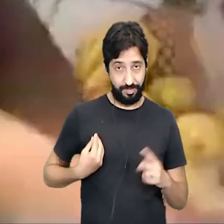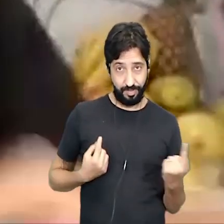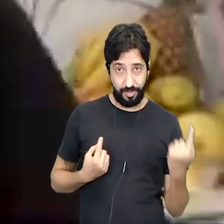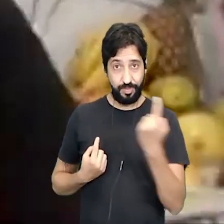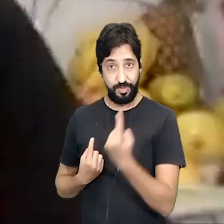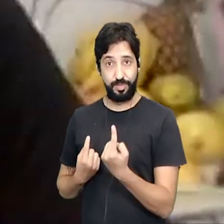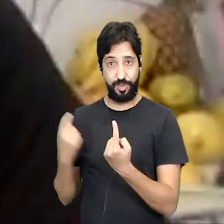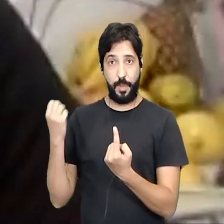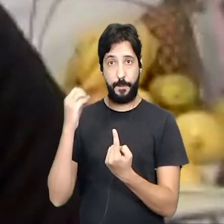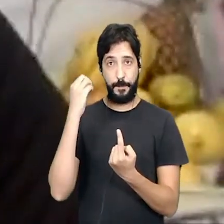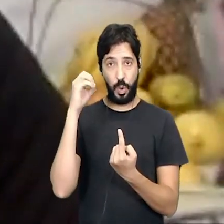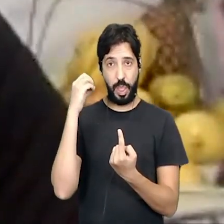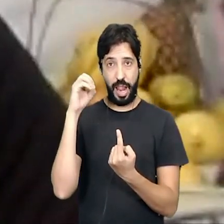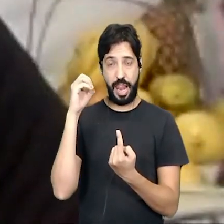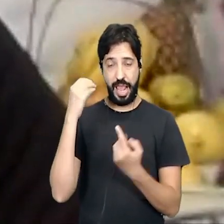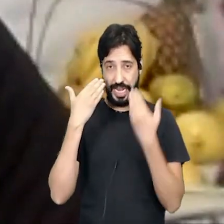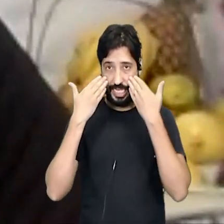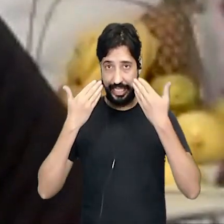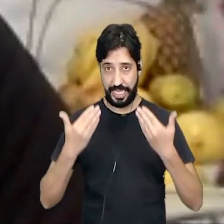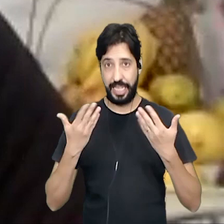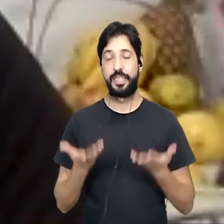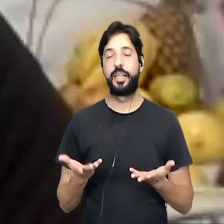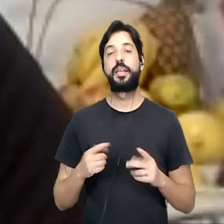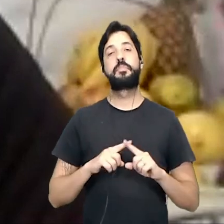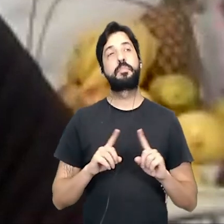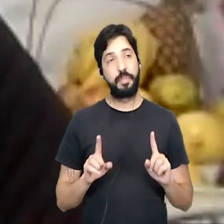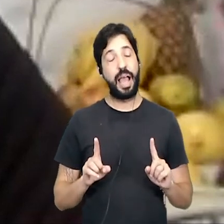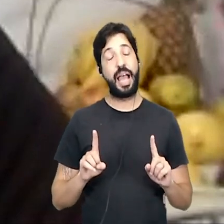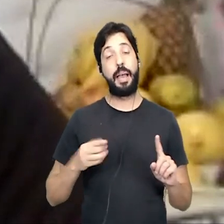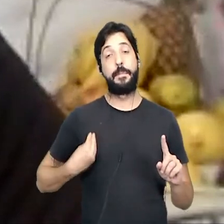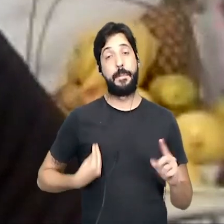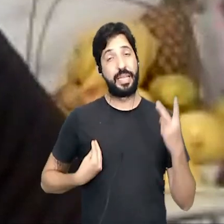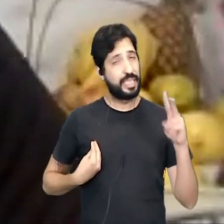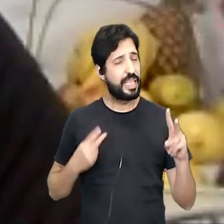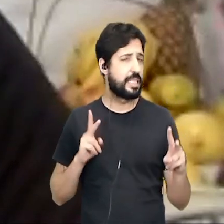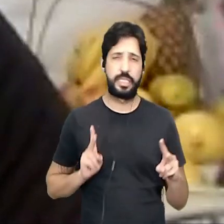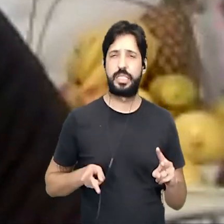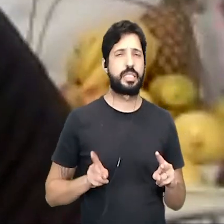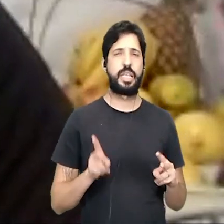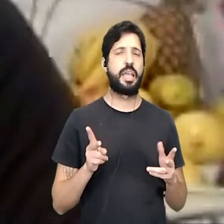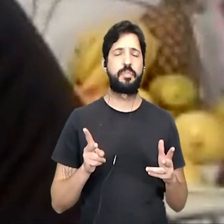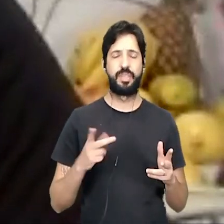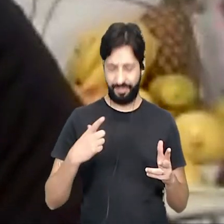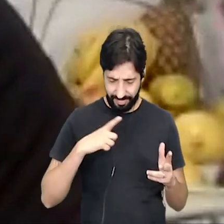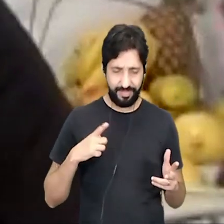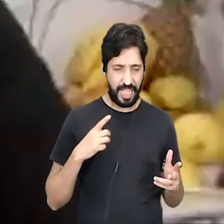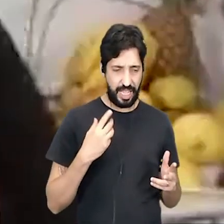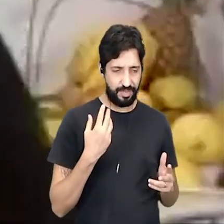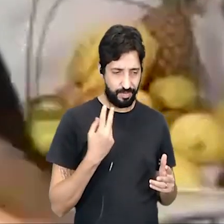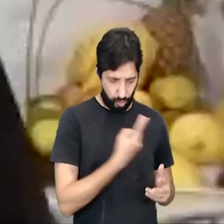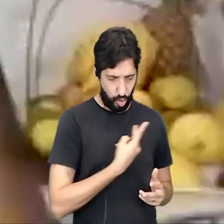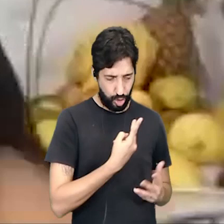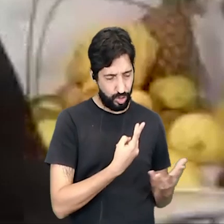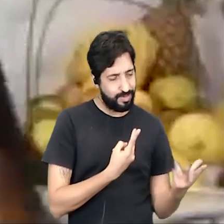que nós íamos estar lá, né, no Porto Alegre em Cena, mas, de alguma forma, a presença dele sempre, de alguma